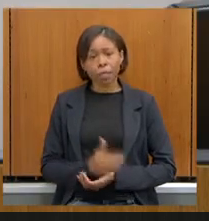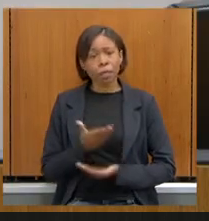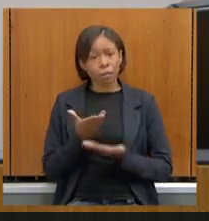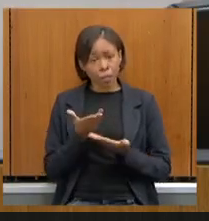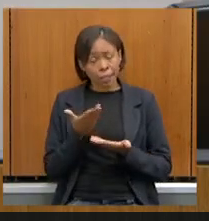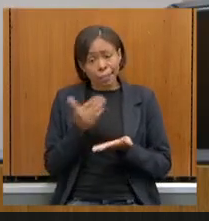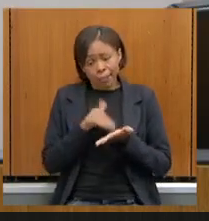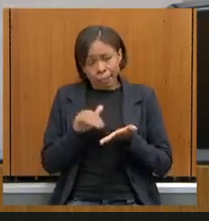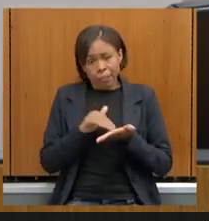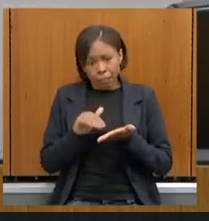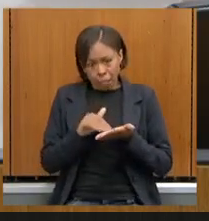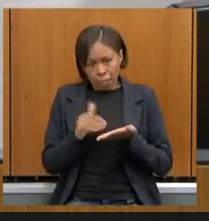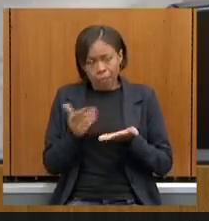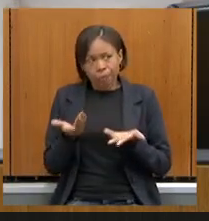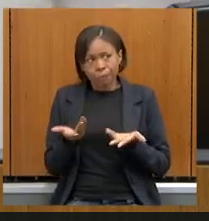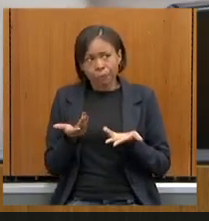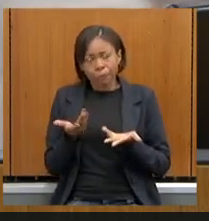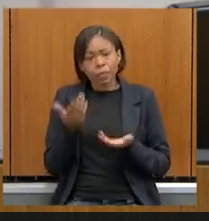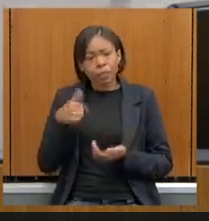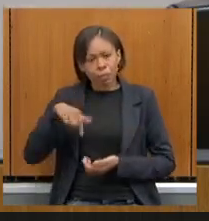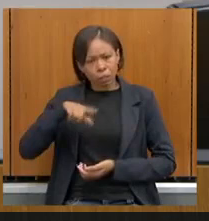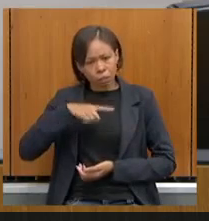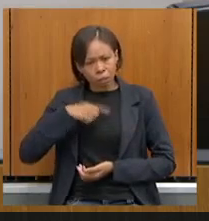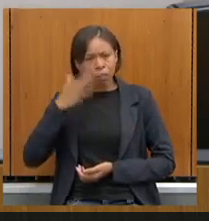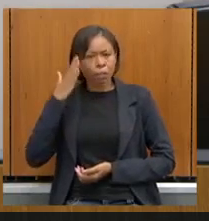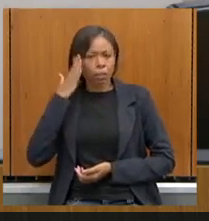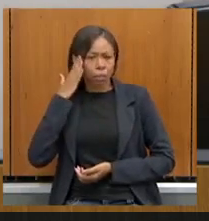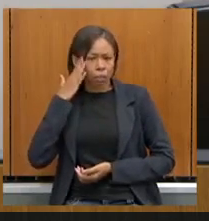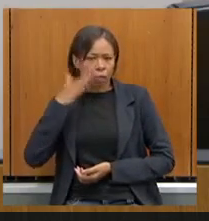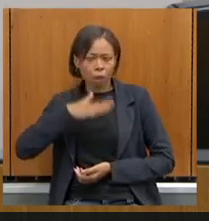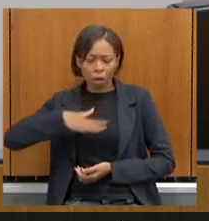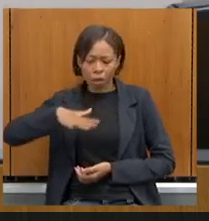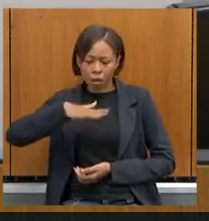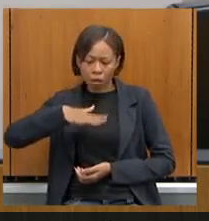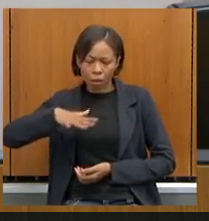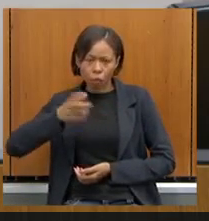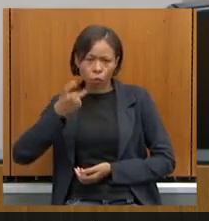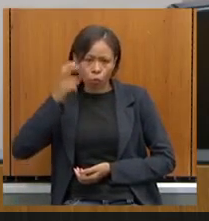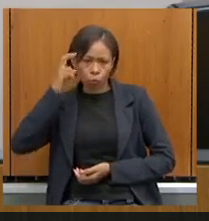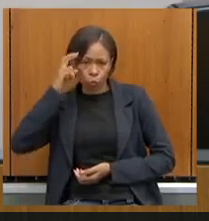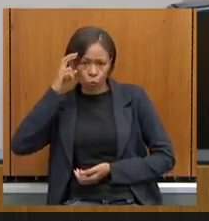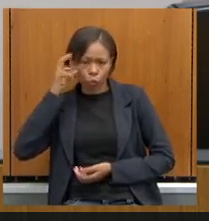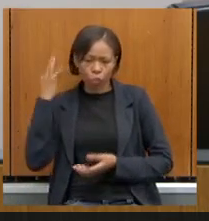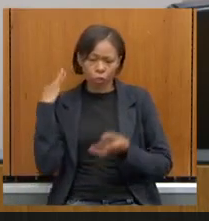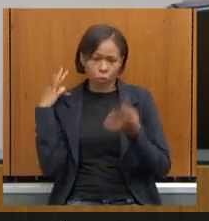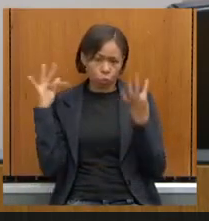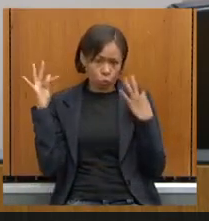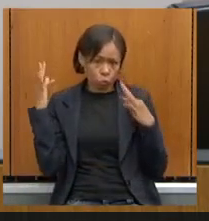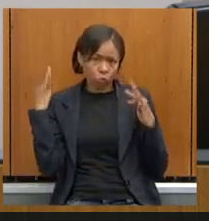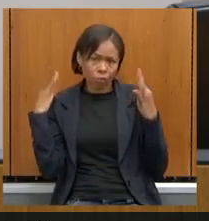da cultura e do turismo foram setores